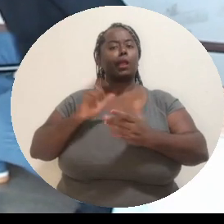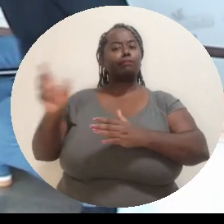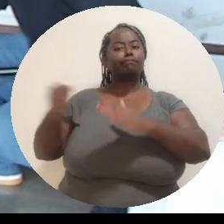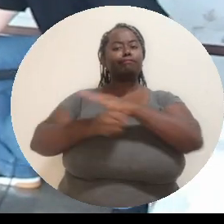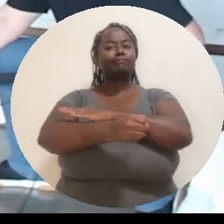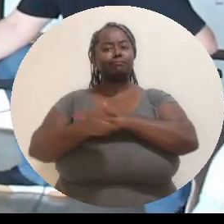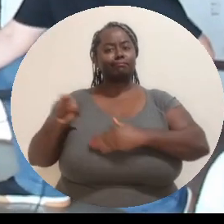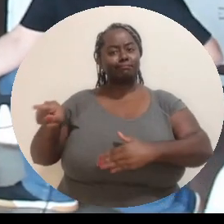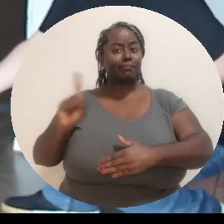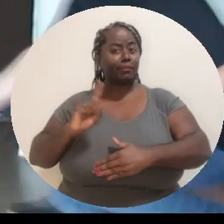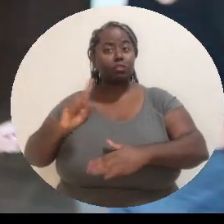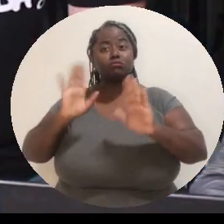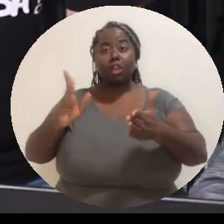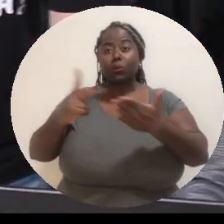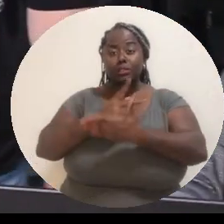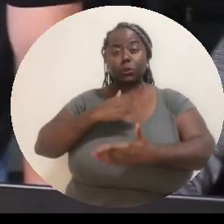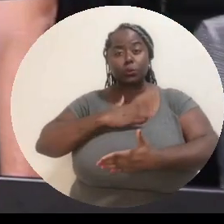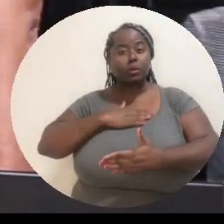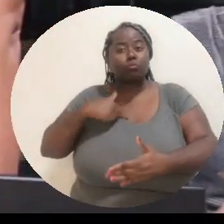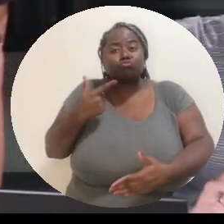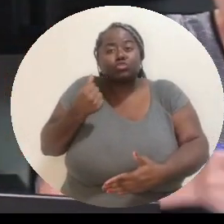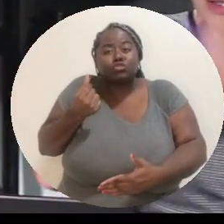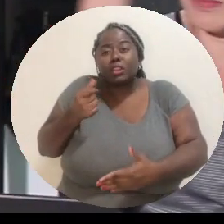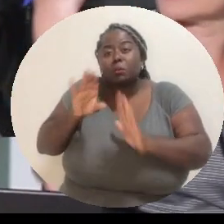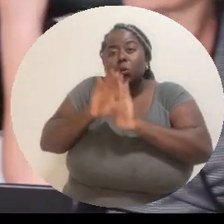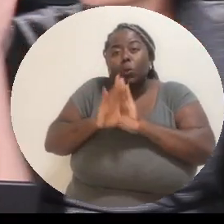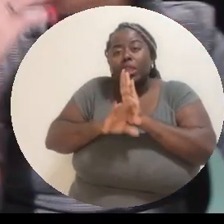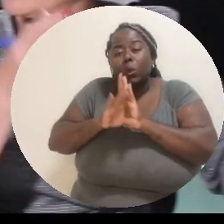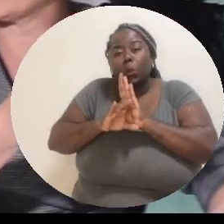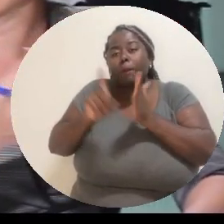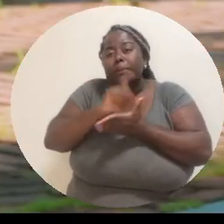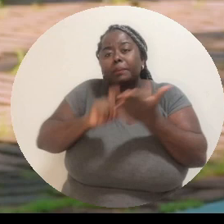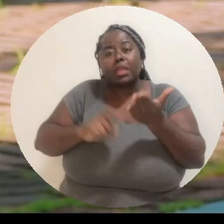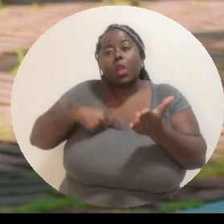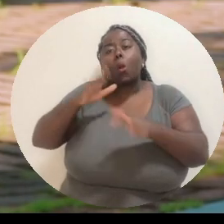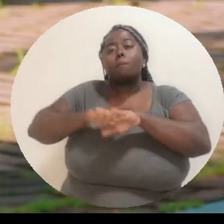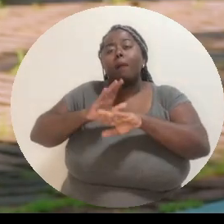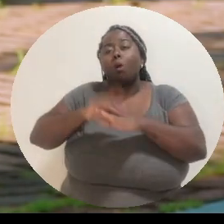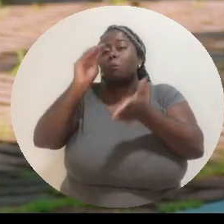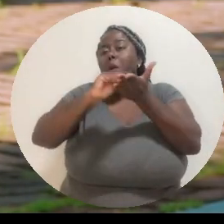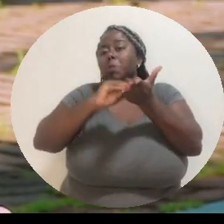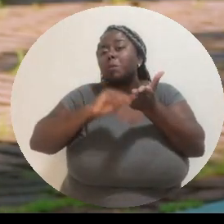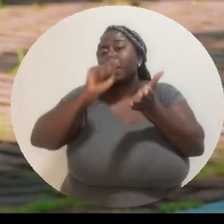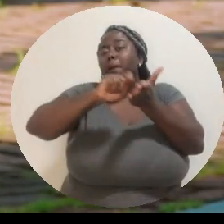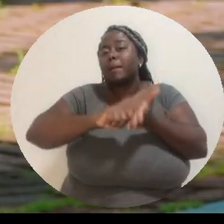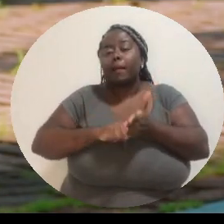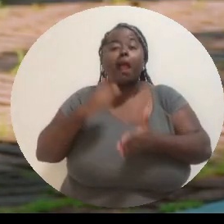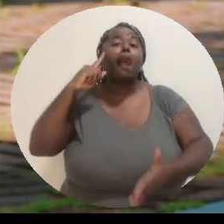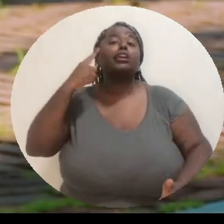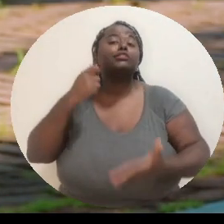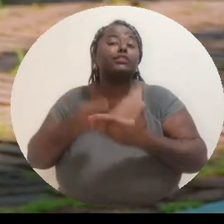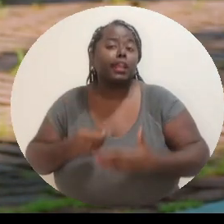comigo, eu não tinha 50 centavos para imprimir um currículo. Eu escrevi à mão. Vivinha, o que aconteceu? Foi